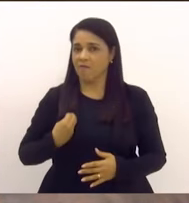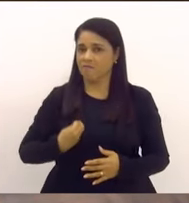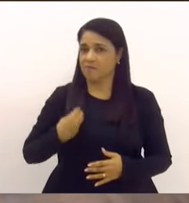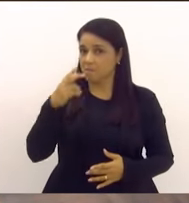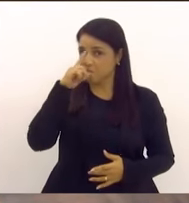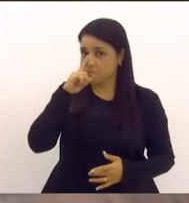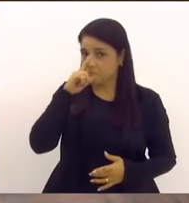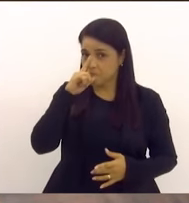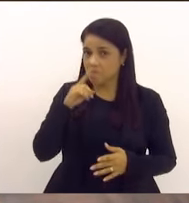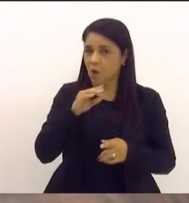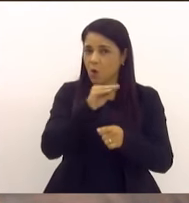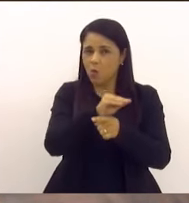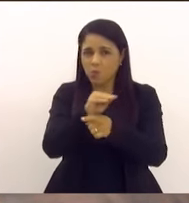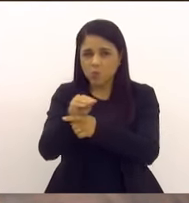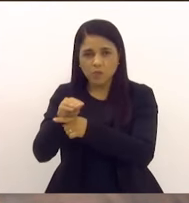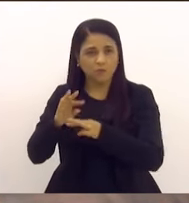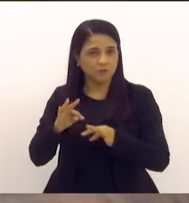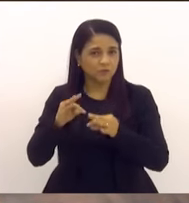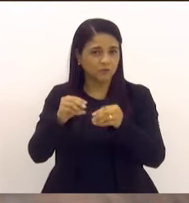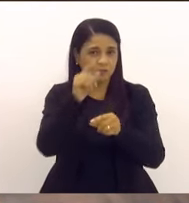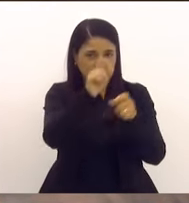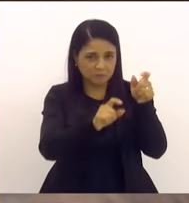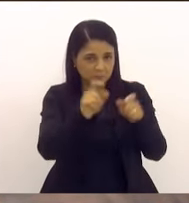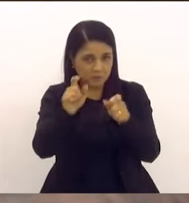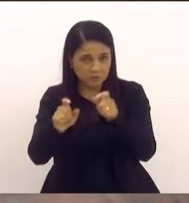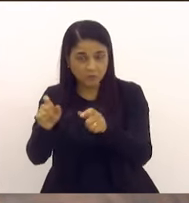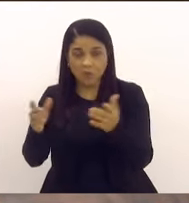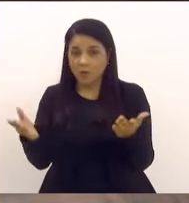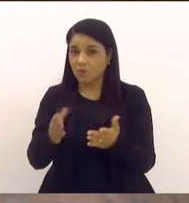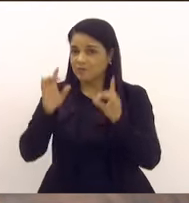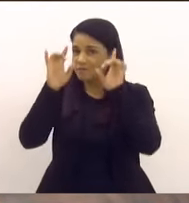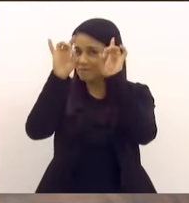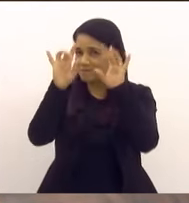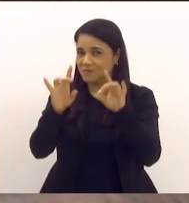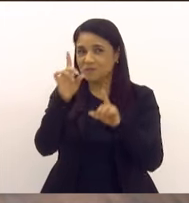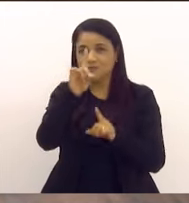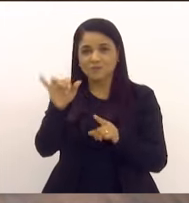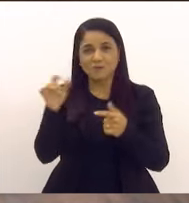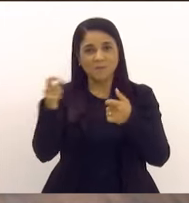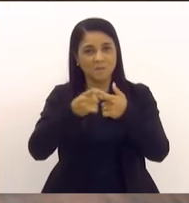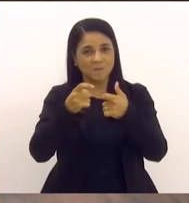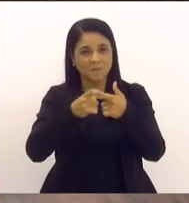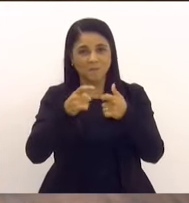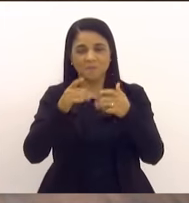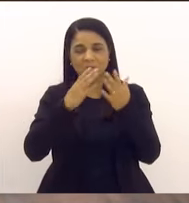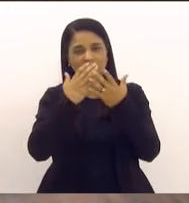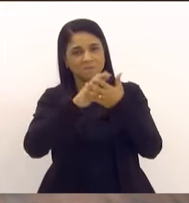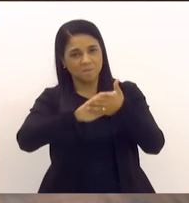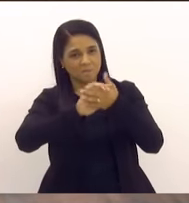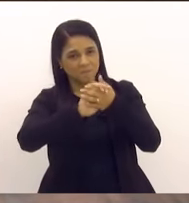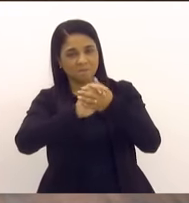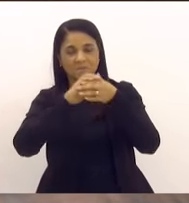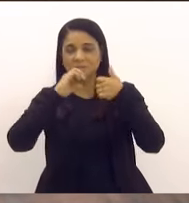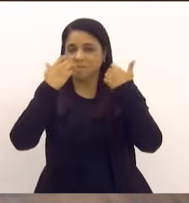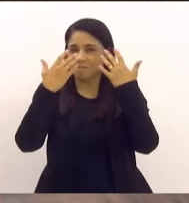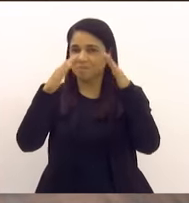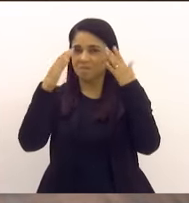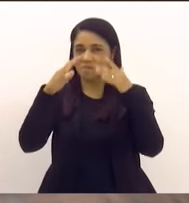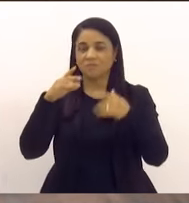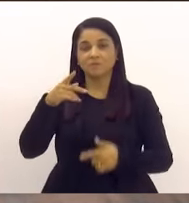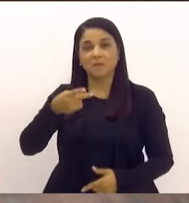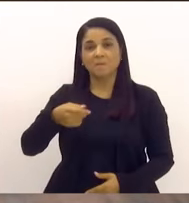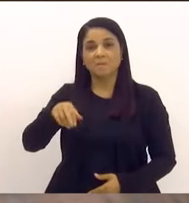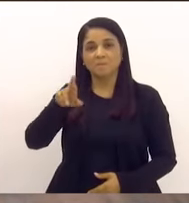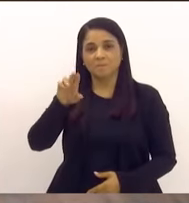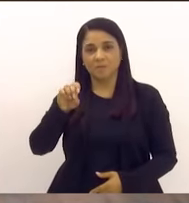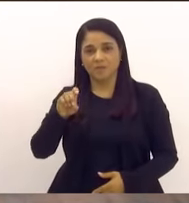todos nós. Mas hoje, especialmente dia do médico, quero parabenizar na pessoa de Dr. Deodato, Dr. Pedro